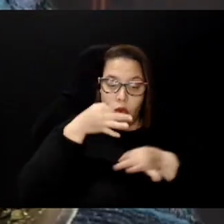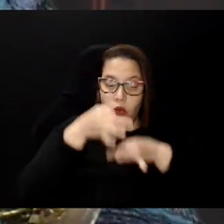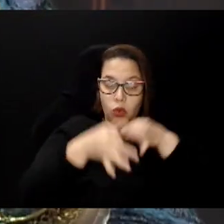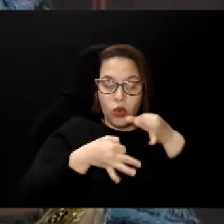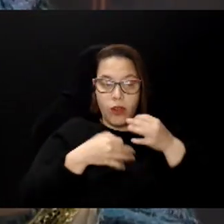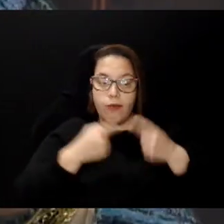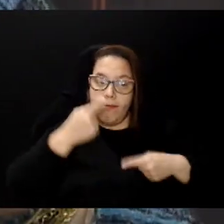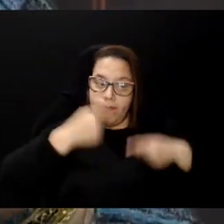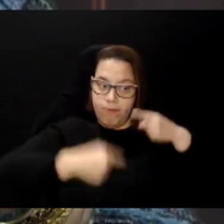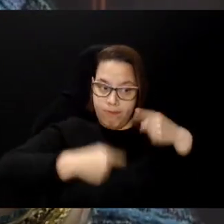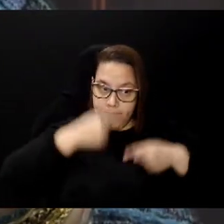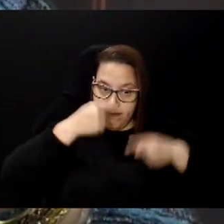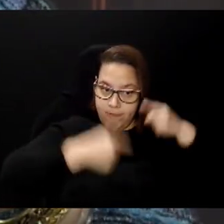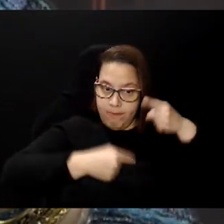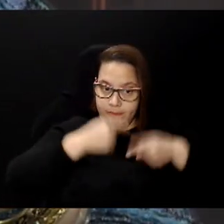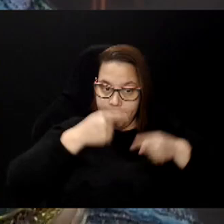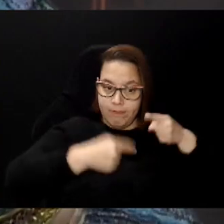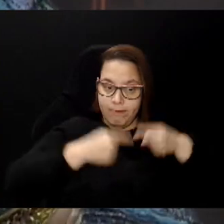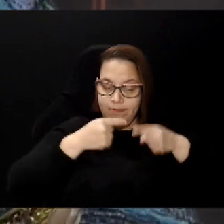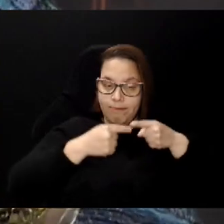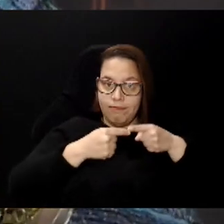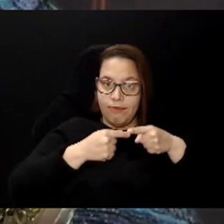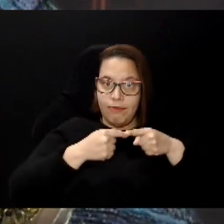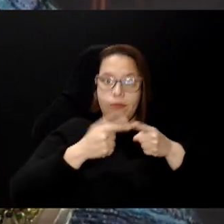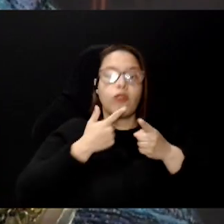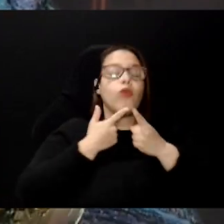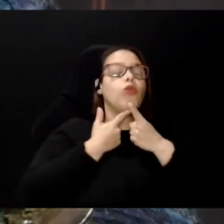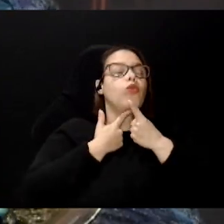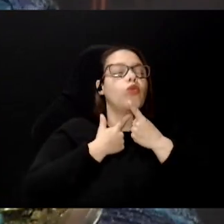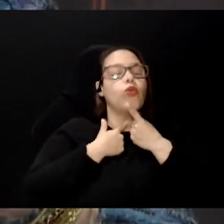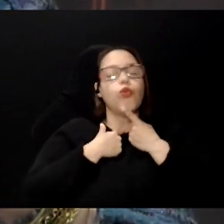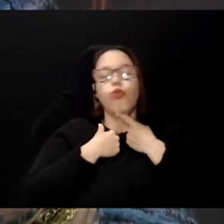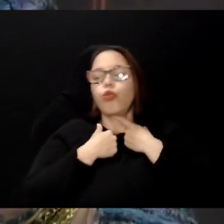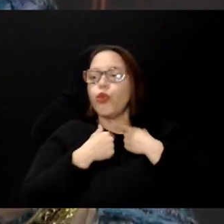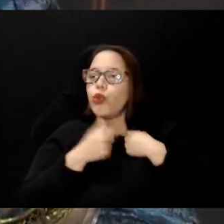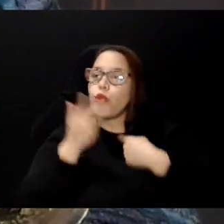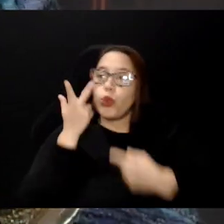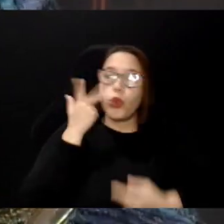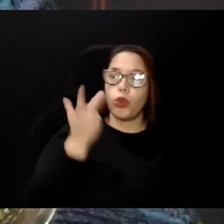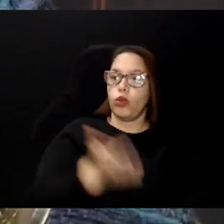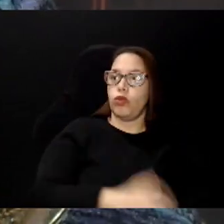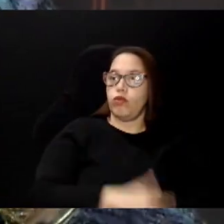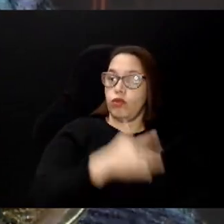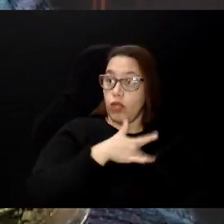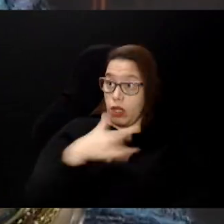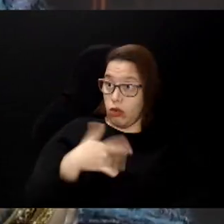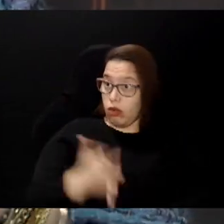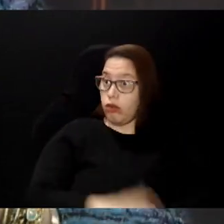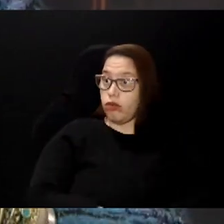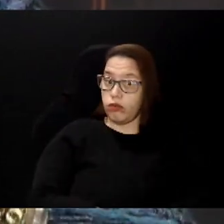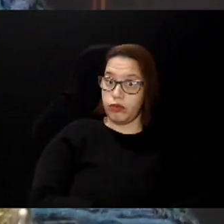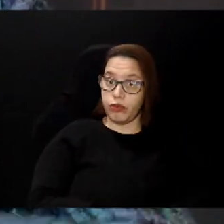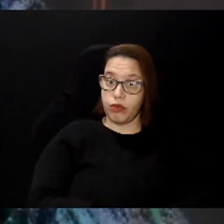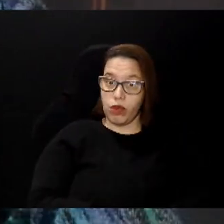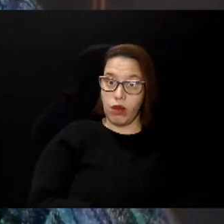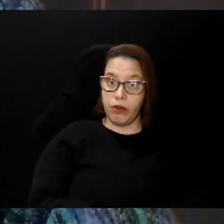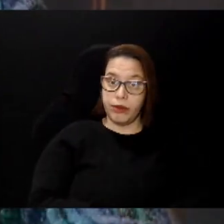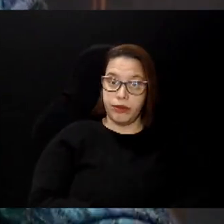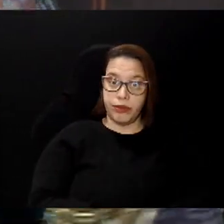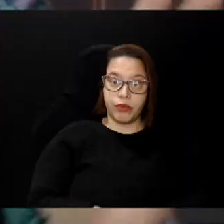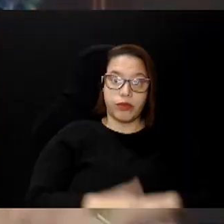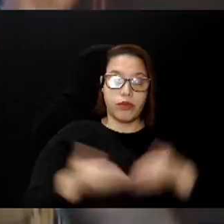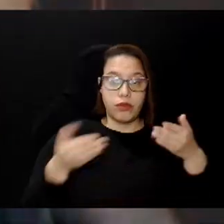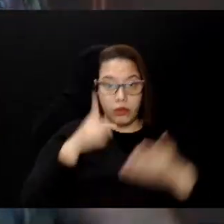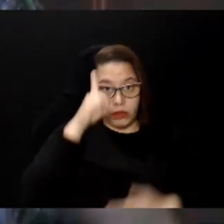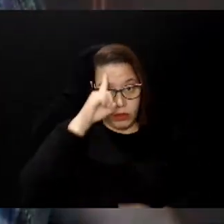é muito desejável e saudável. O que a gente vê hoje em dia numa sala de reunião?